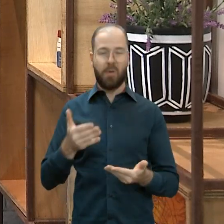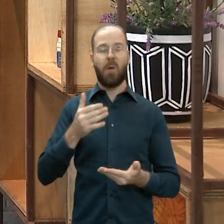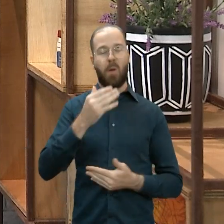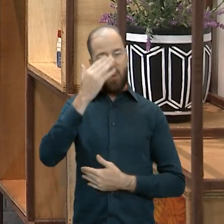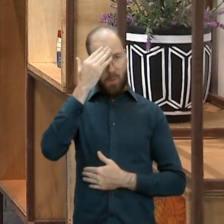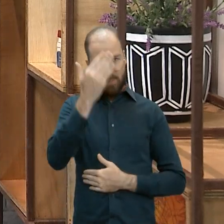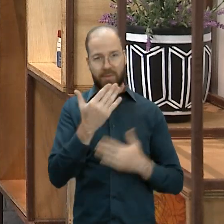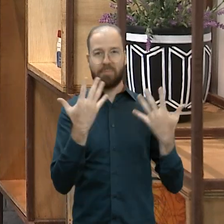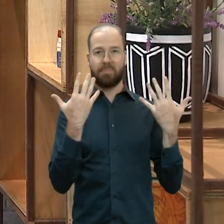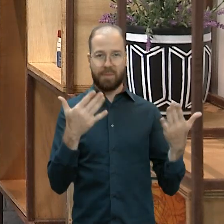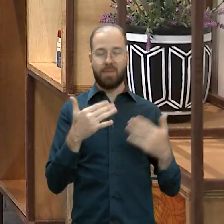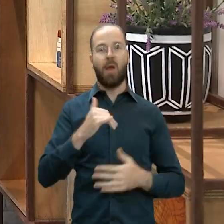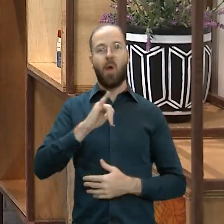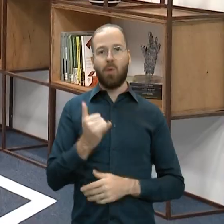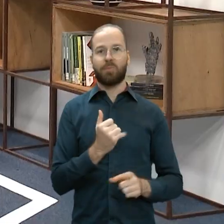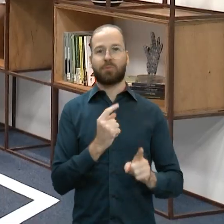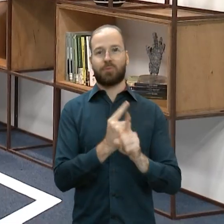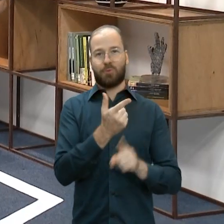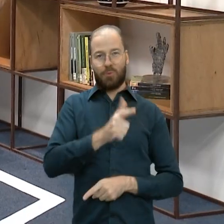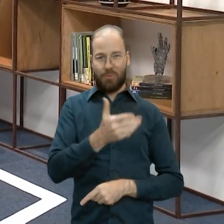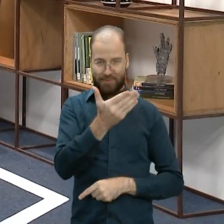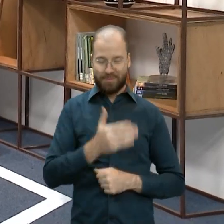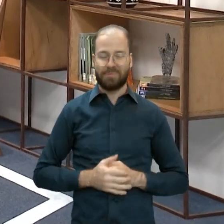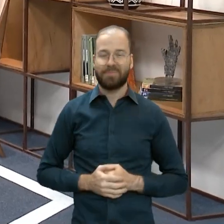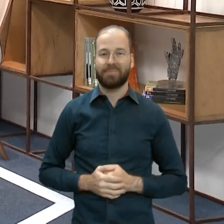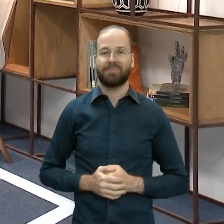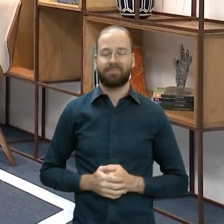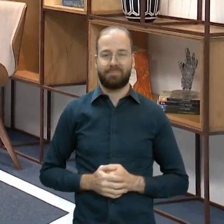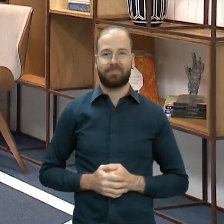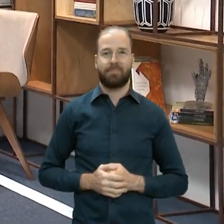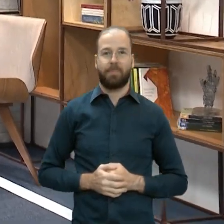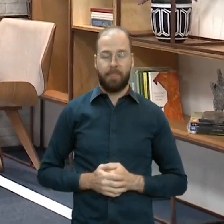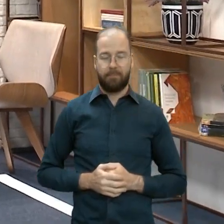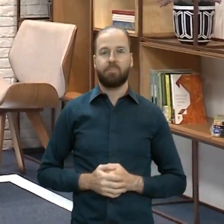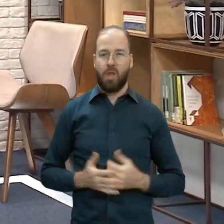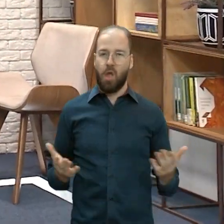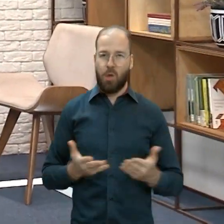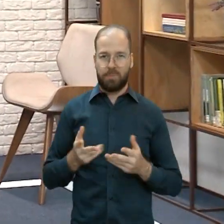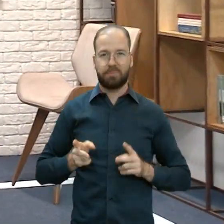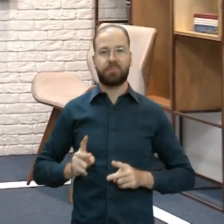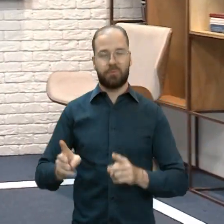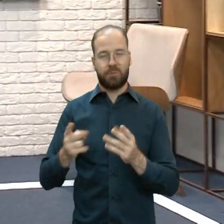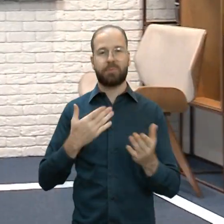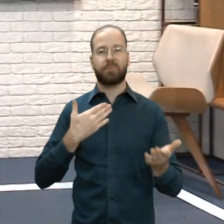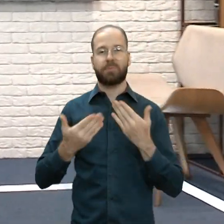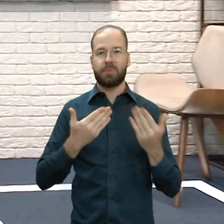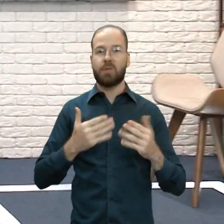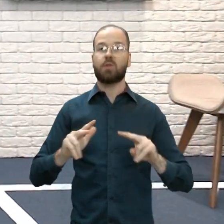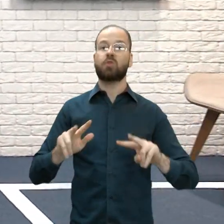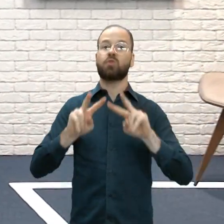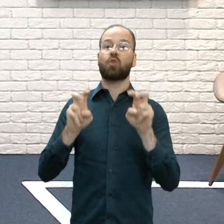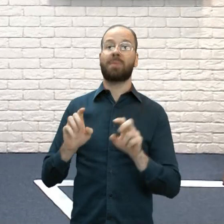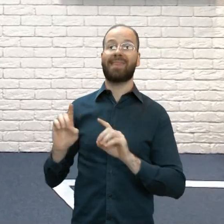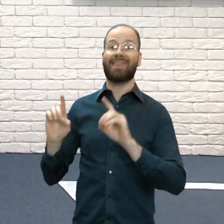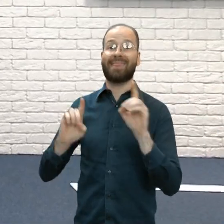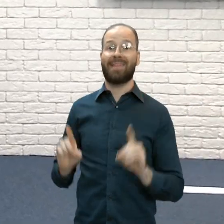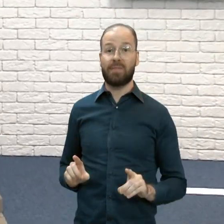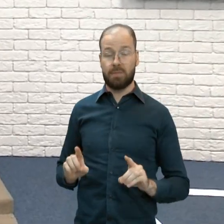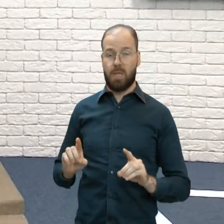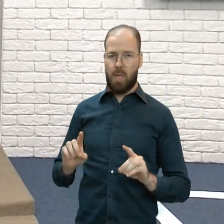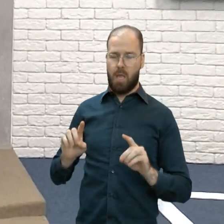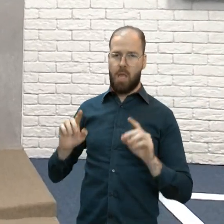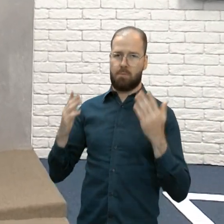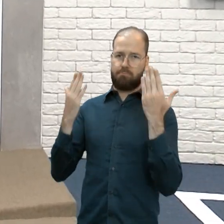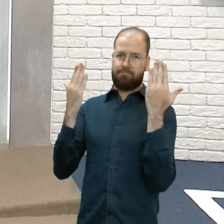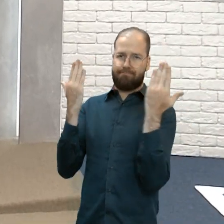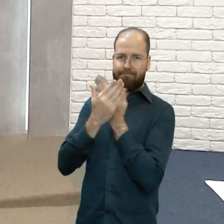que agradeço. Muito bem, e a gente continua então aqui, né, conversando, falando sobre as deficiências ocultas. Com a